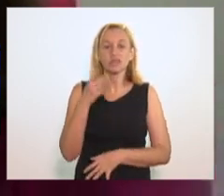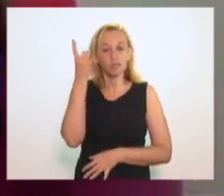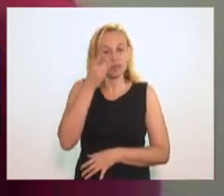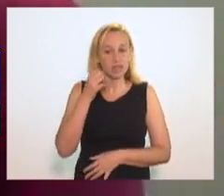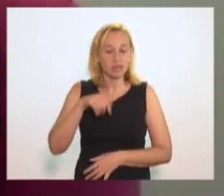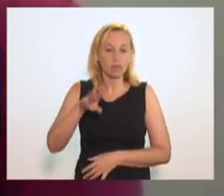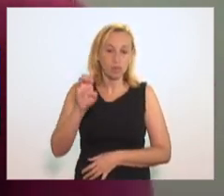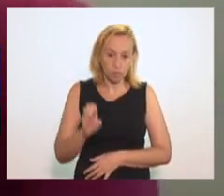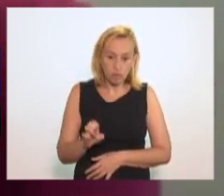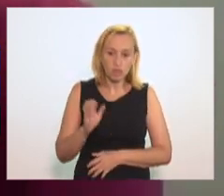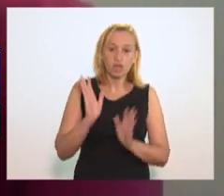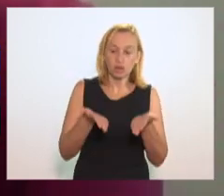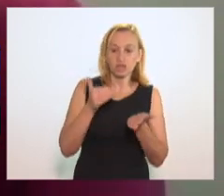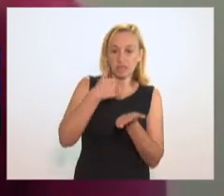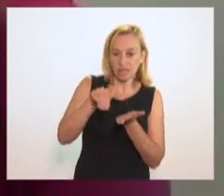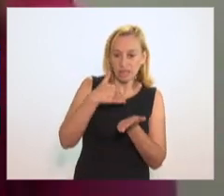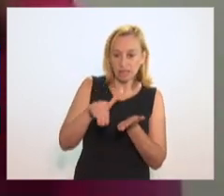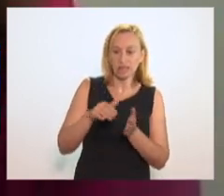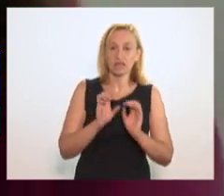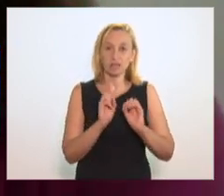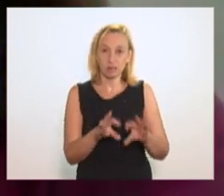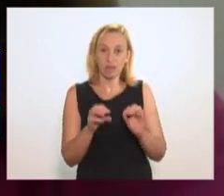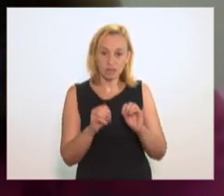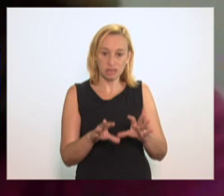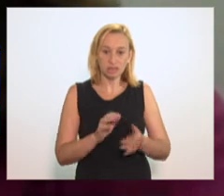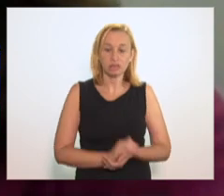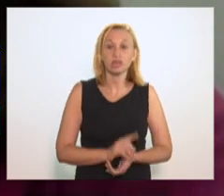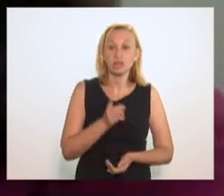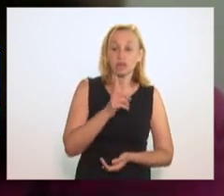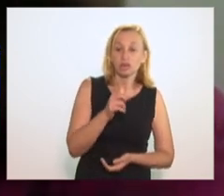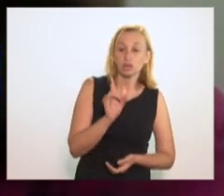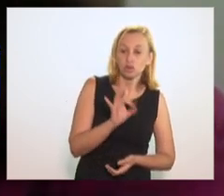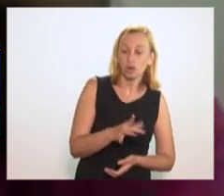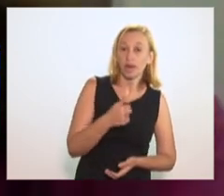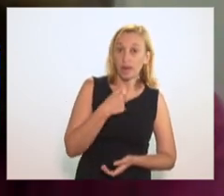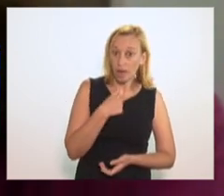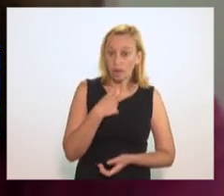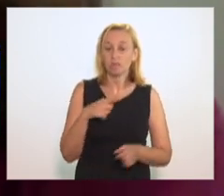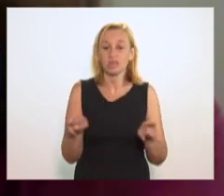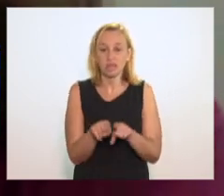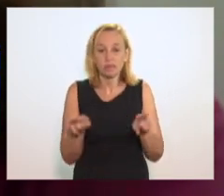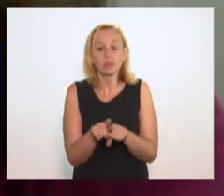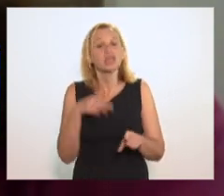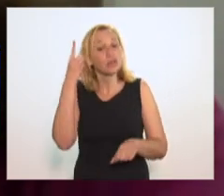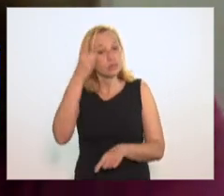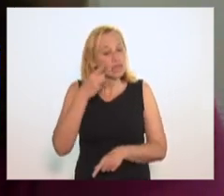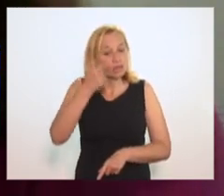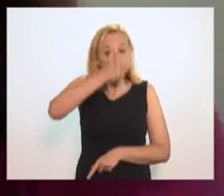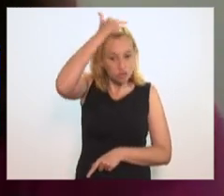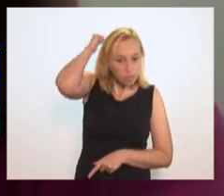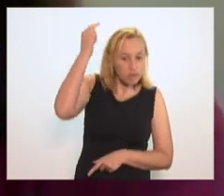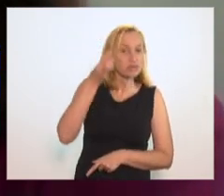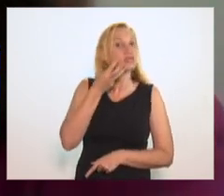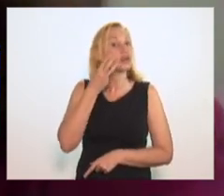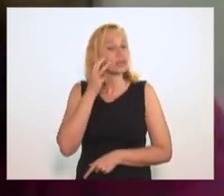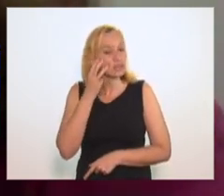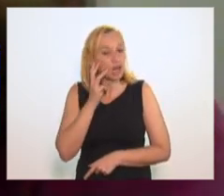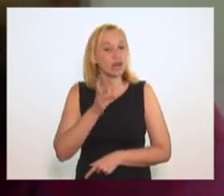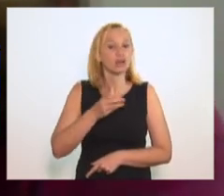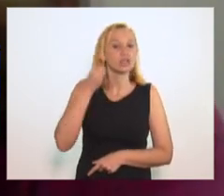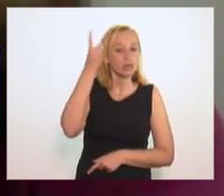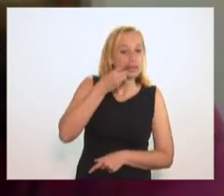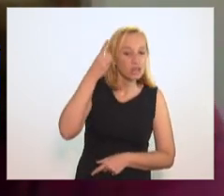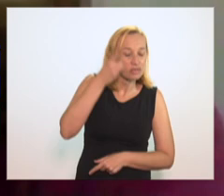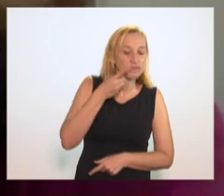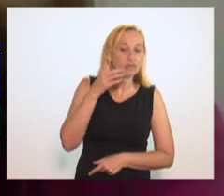secretário de Estado de Educação não só eu mas também deputado Luiz Paulo deputado Valdeck deputado